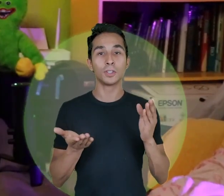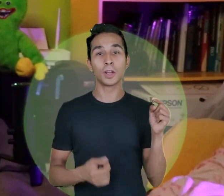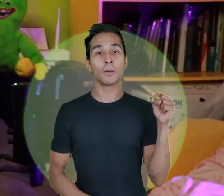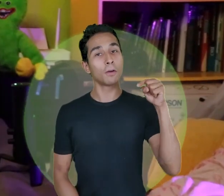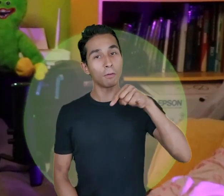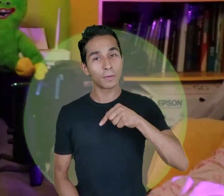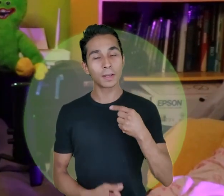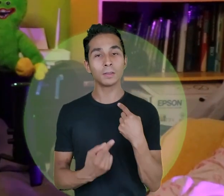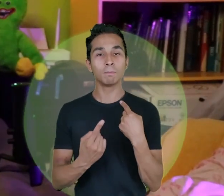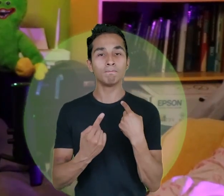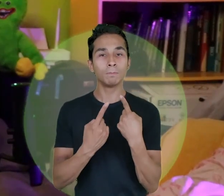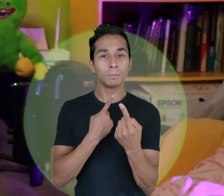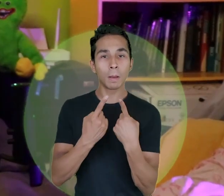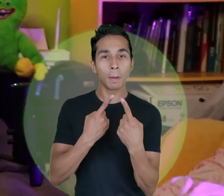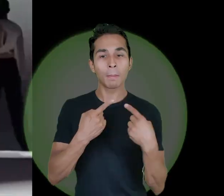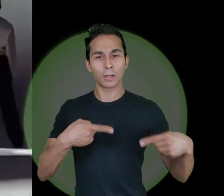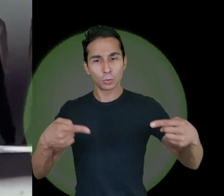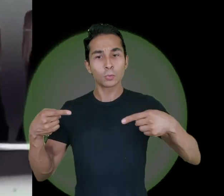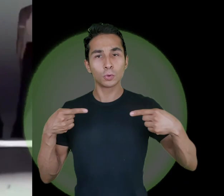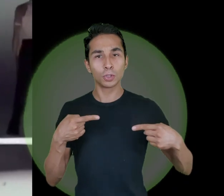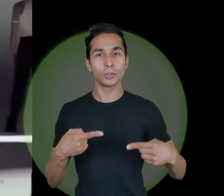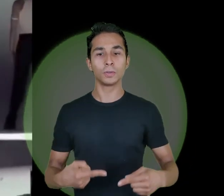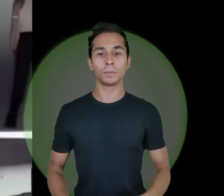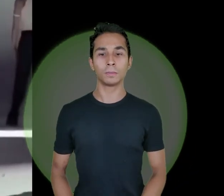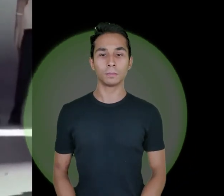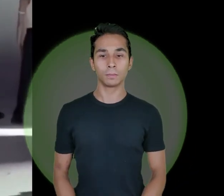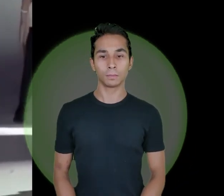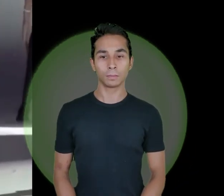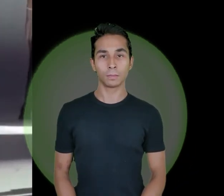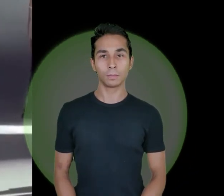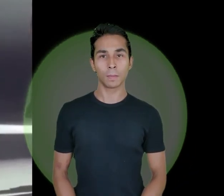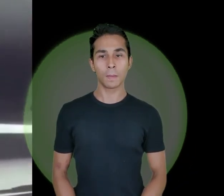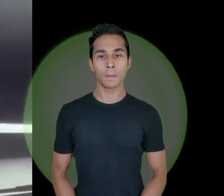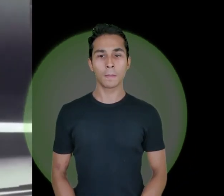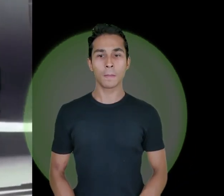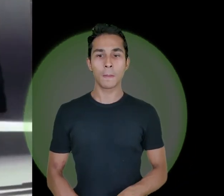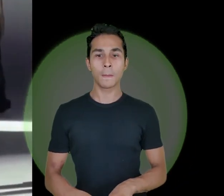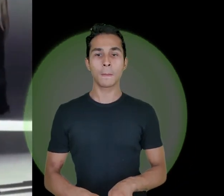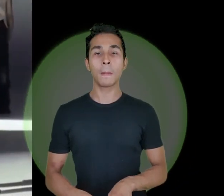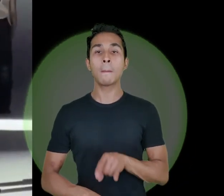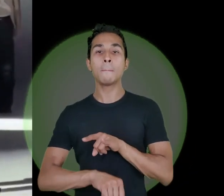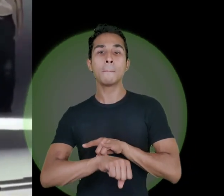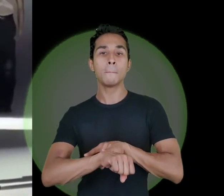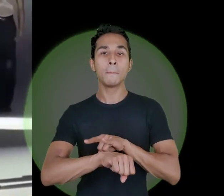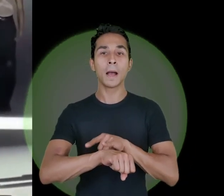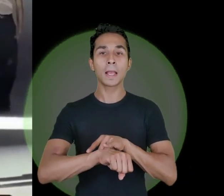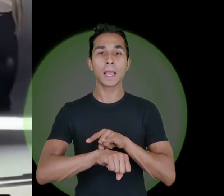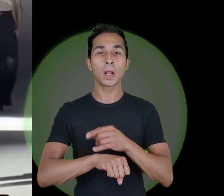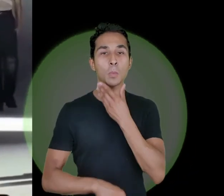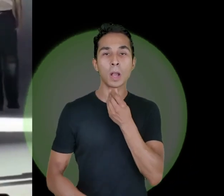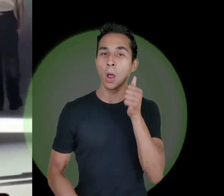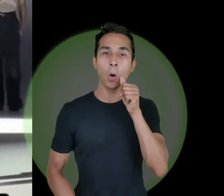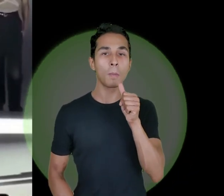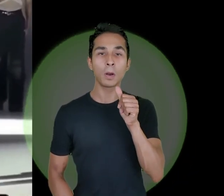para também hablar mesmo. Cadê o banheiro dos não binários?